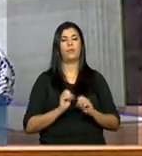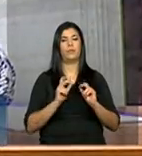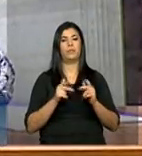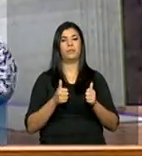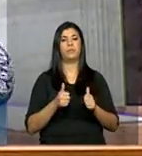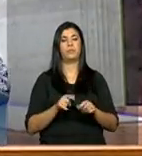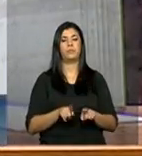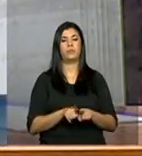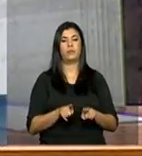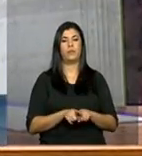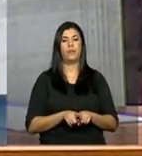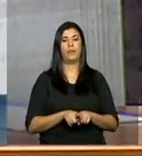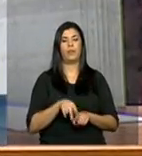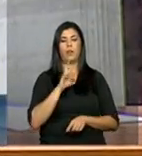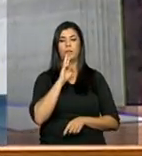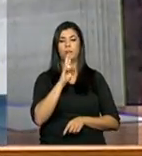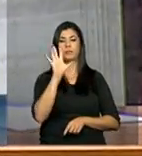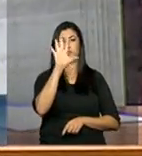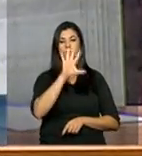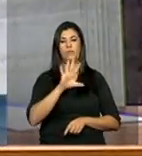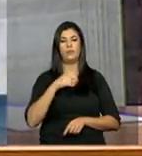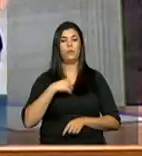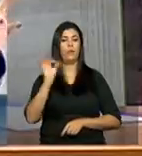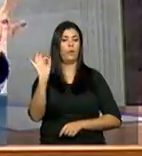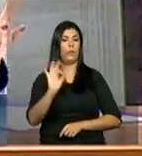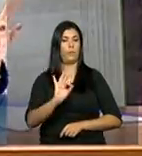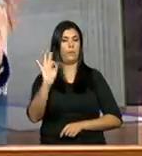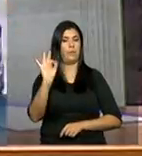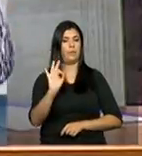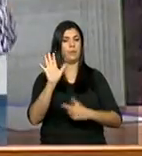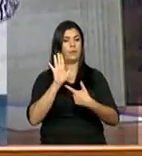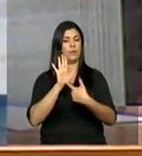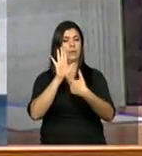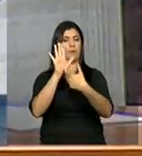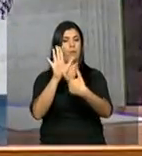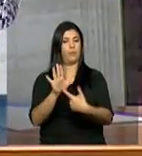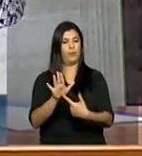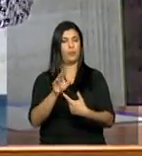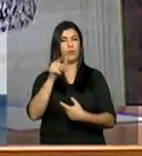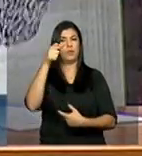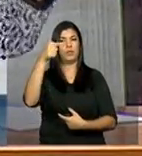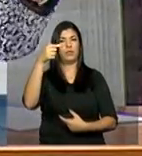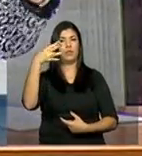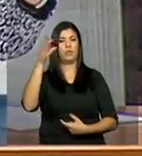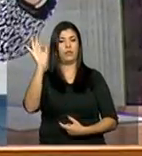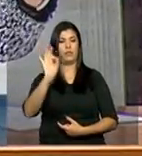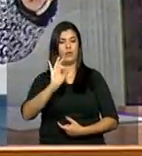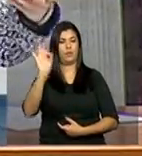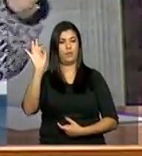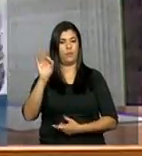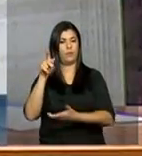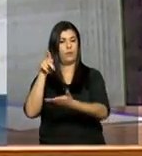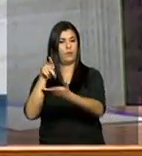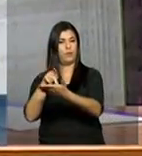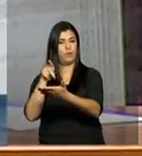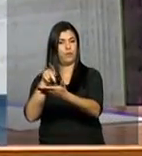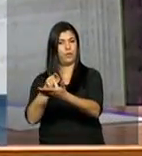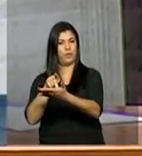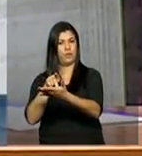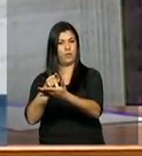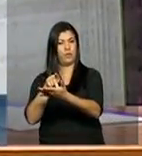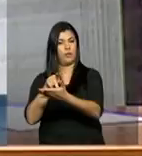então, essa é a e o percentual que eu apresento é daqueles 74% originais, nós estamos